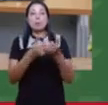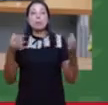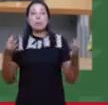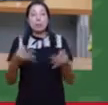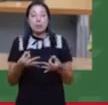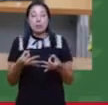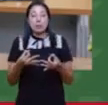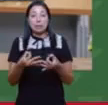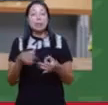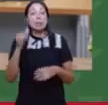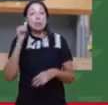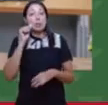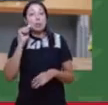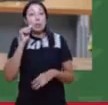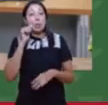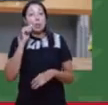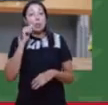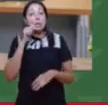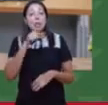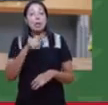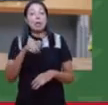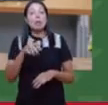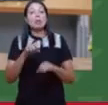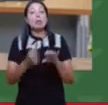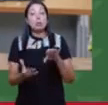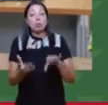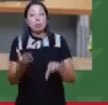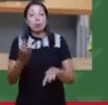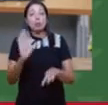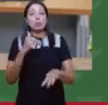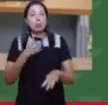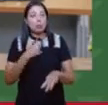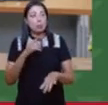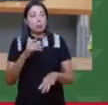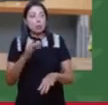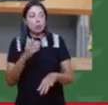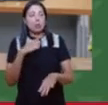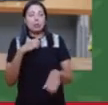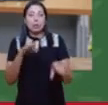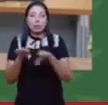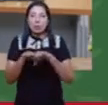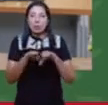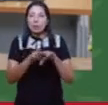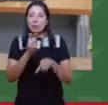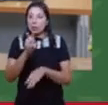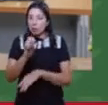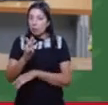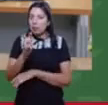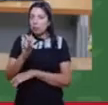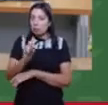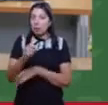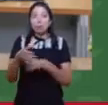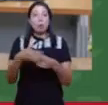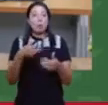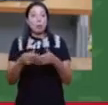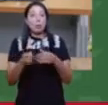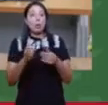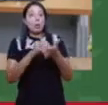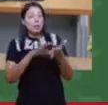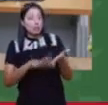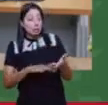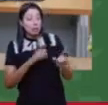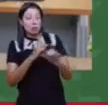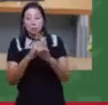definitiva da mulher no parlamento. Nós, do PT, já temos uma paridade, queremos 50-50% para qualquer atividade